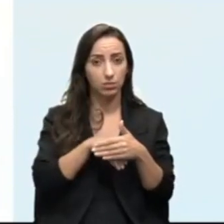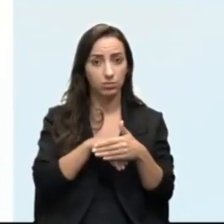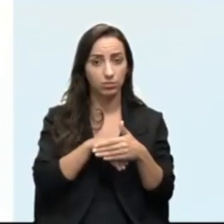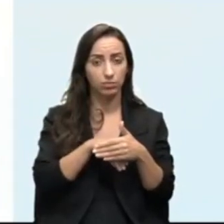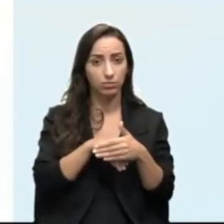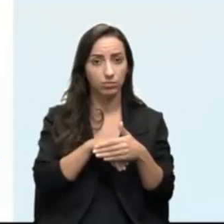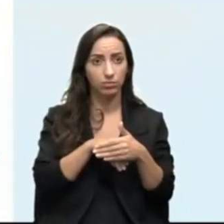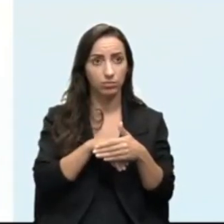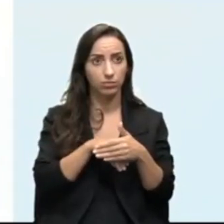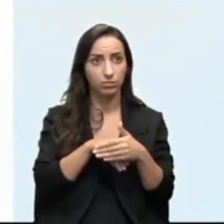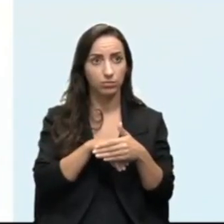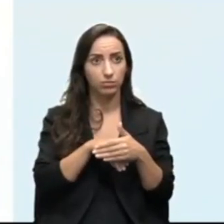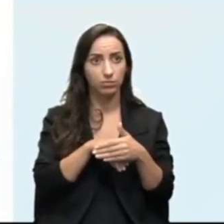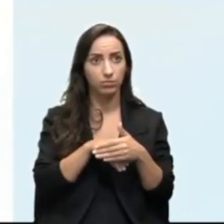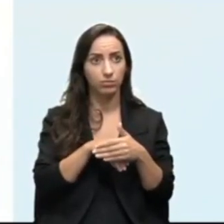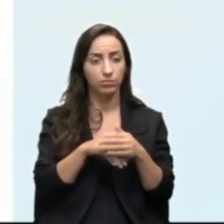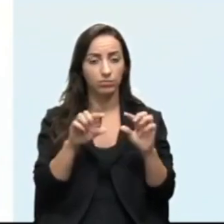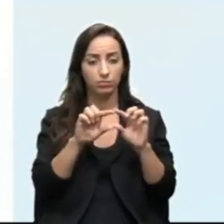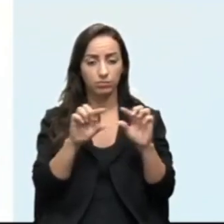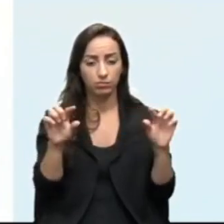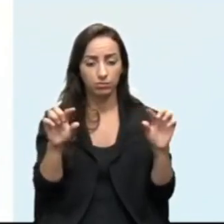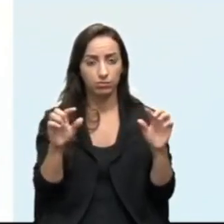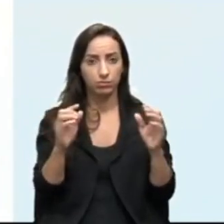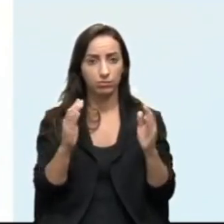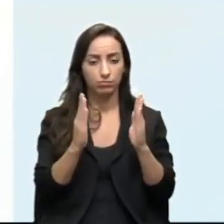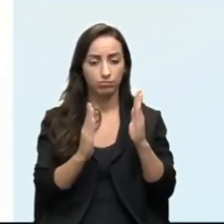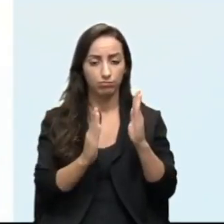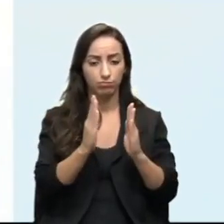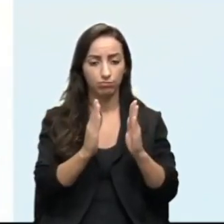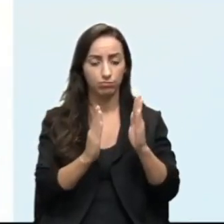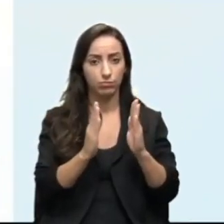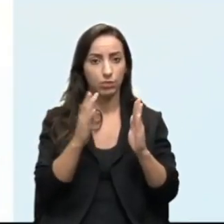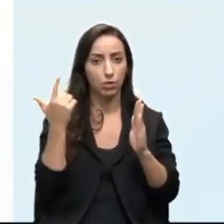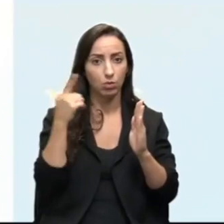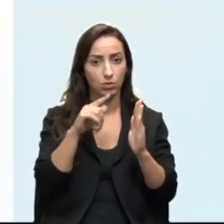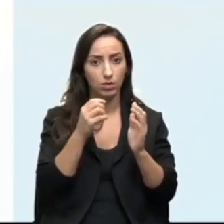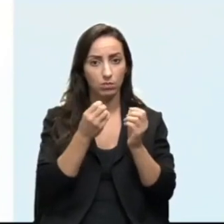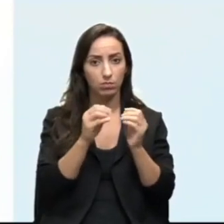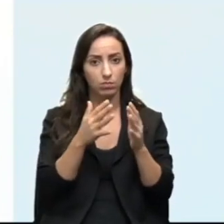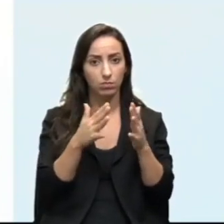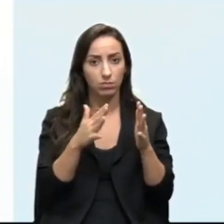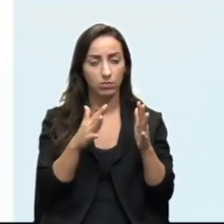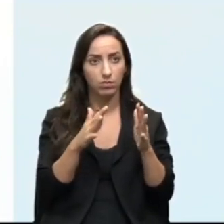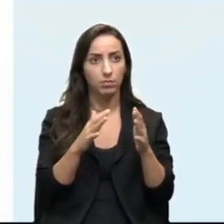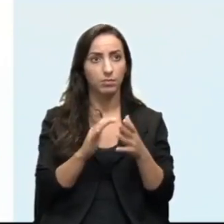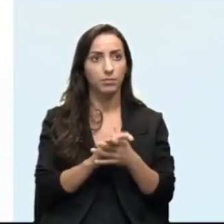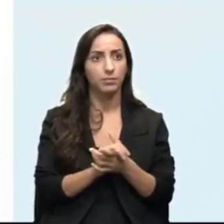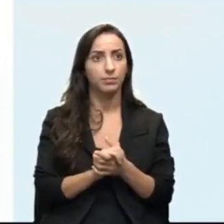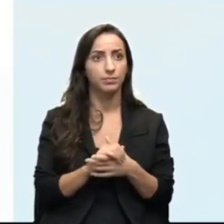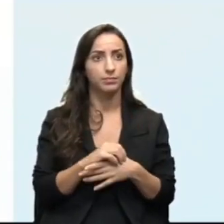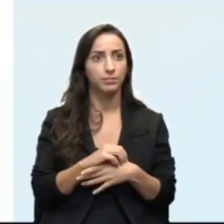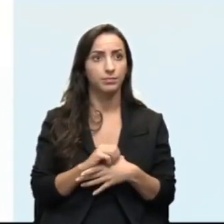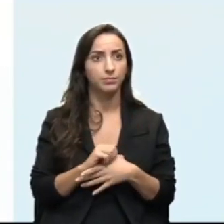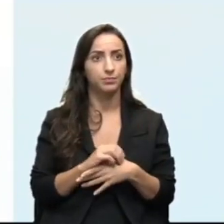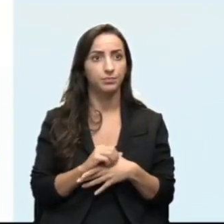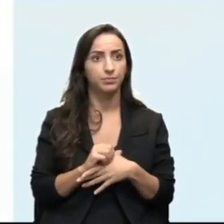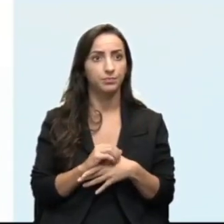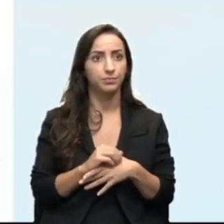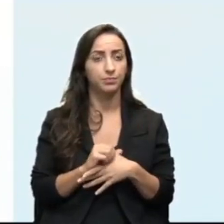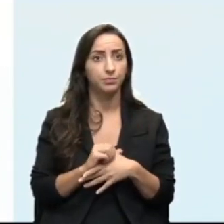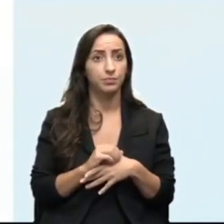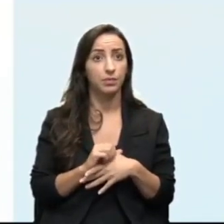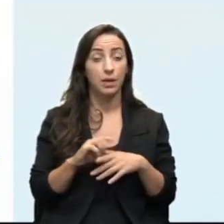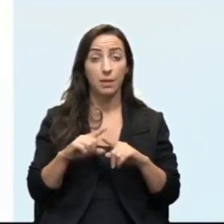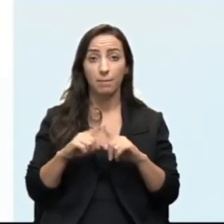dentro deste espaço entre os estribos de forma que ele consiga vibrar o concreto que está dentro dele.